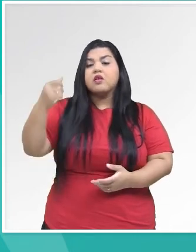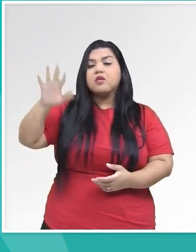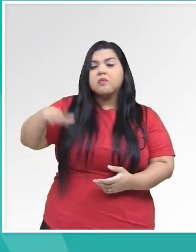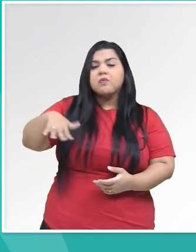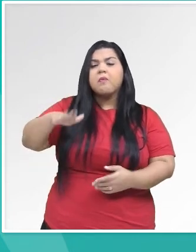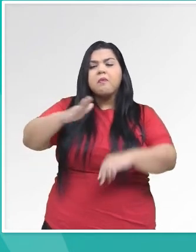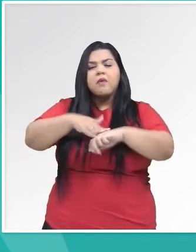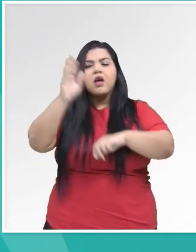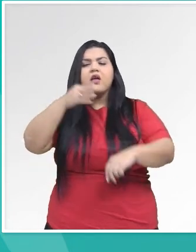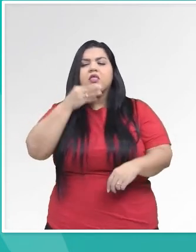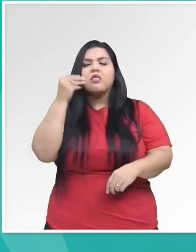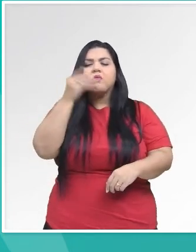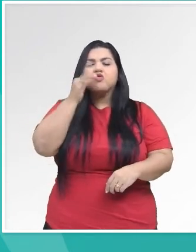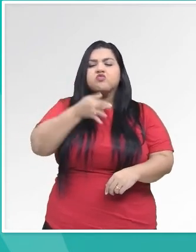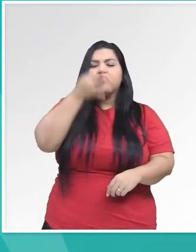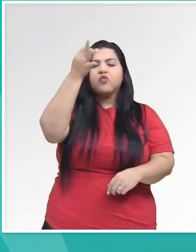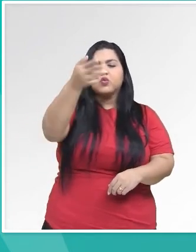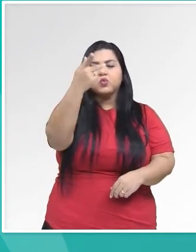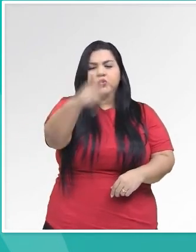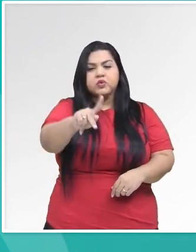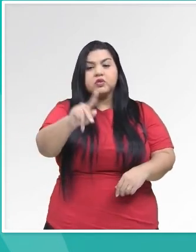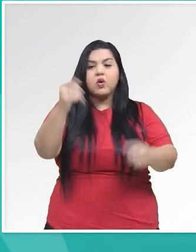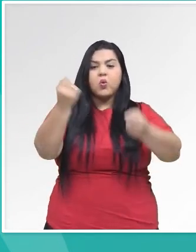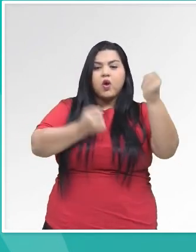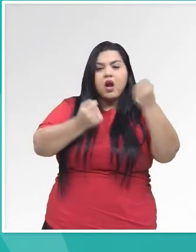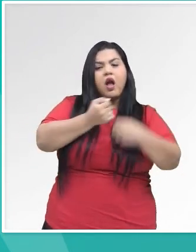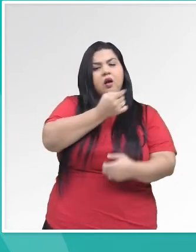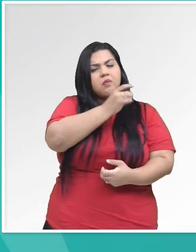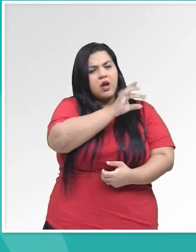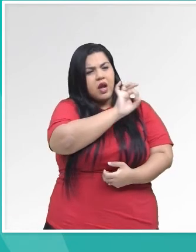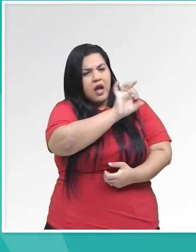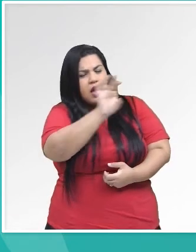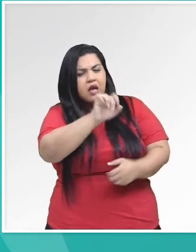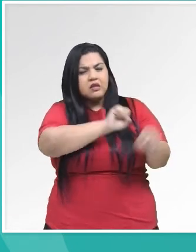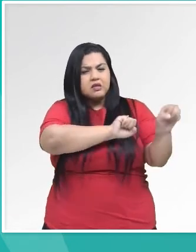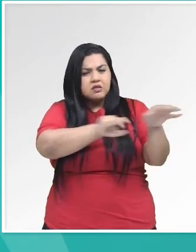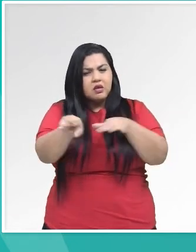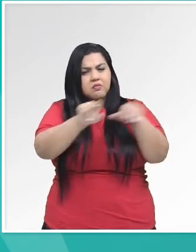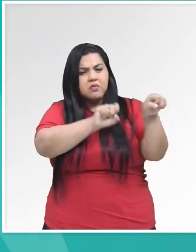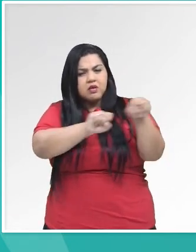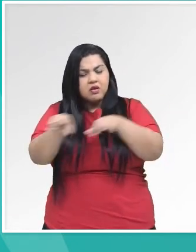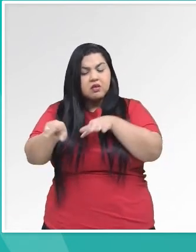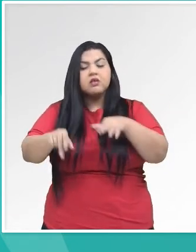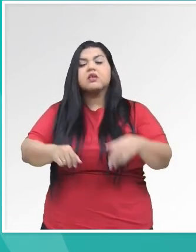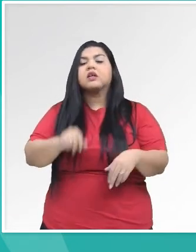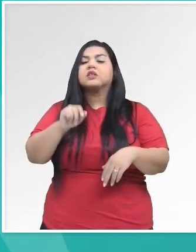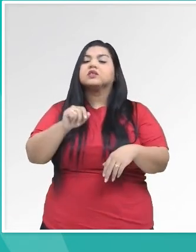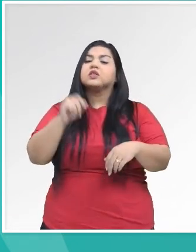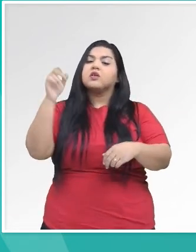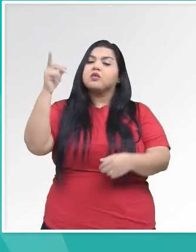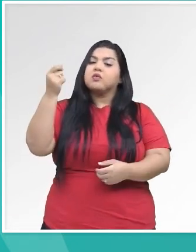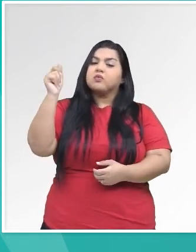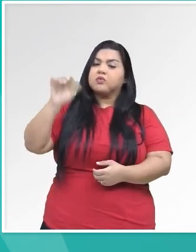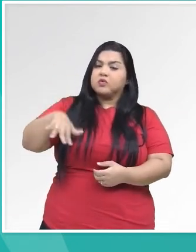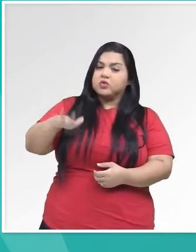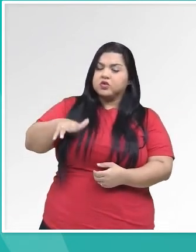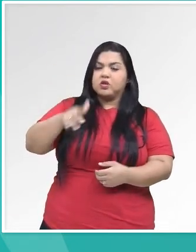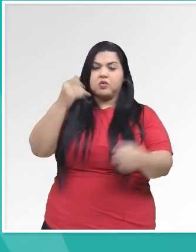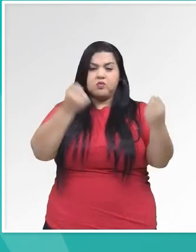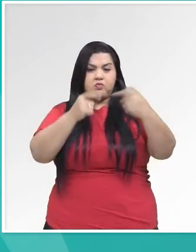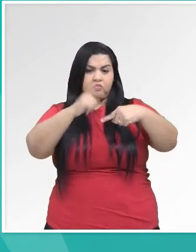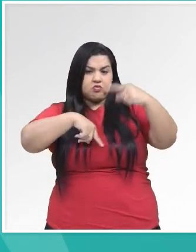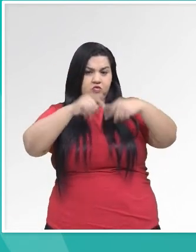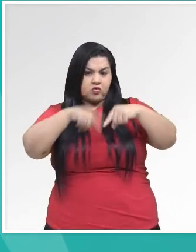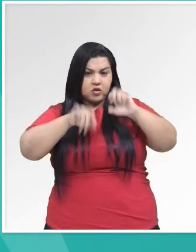seu futuro, um carro por semana. Então, a promoção aí com relação aos carros e aos produtos, tá